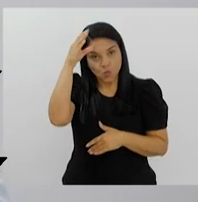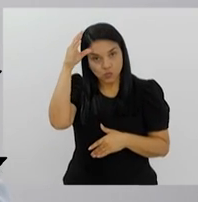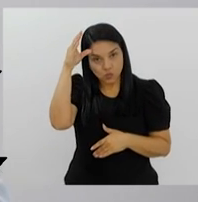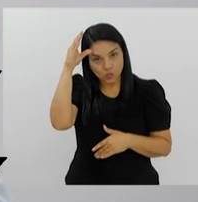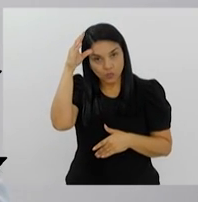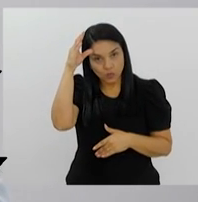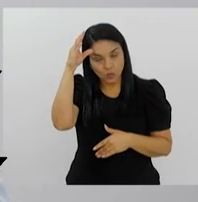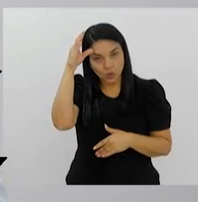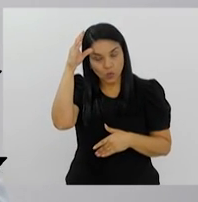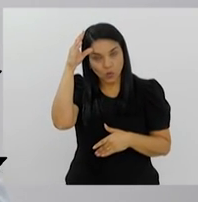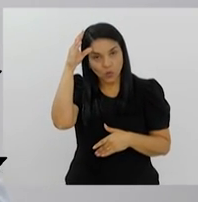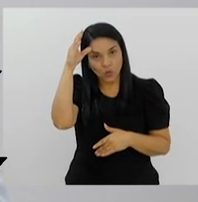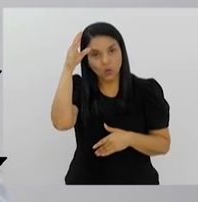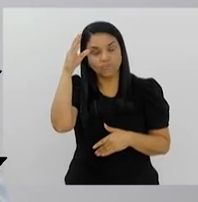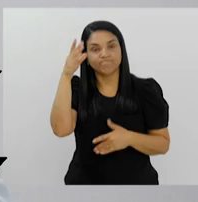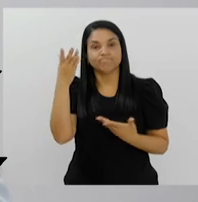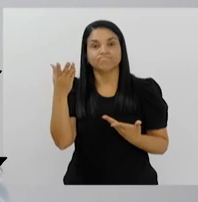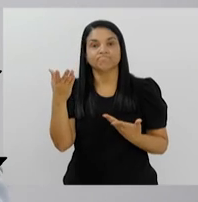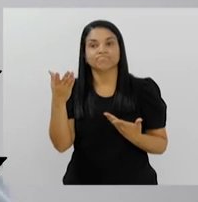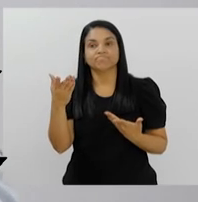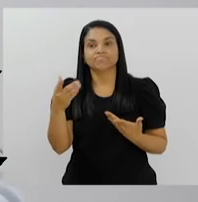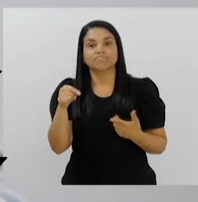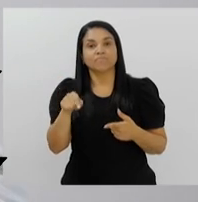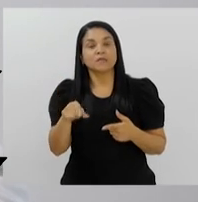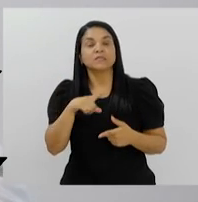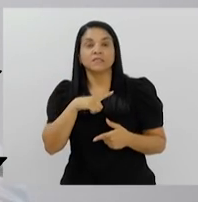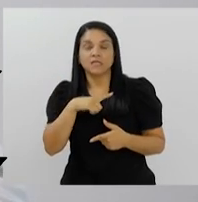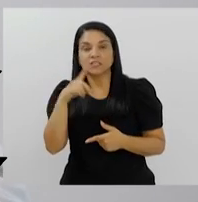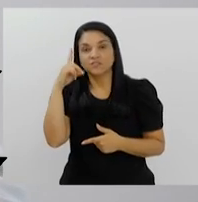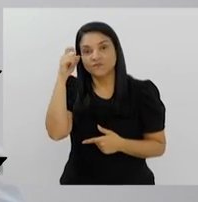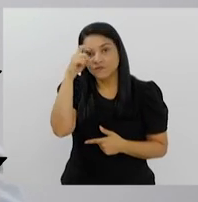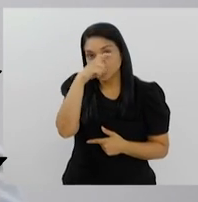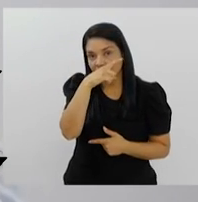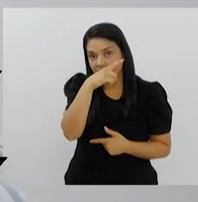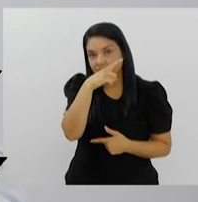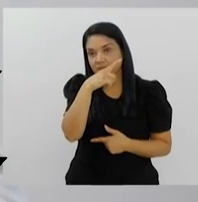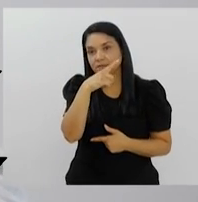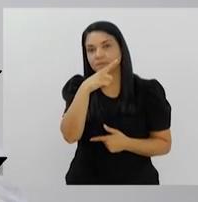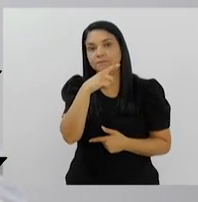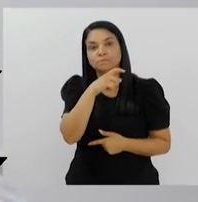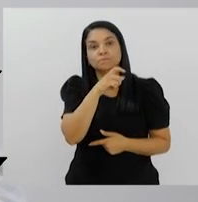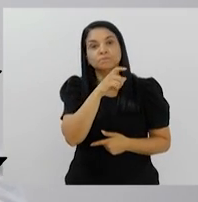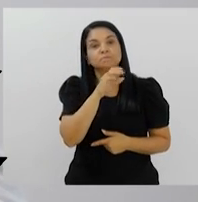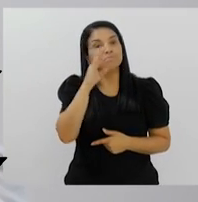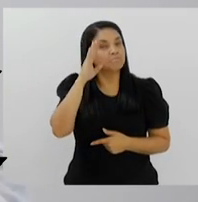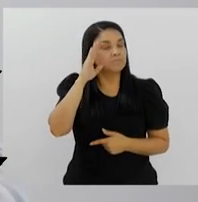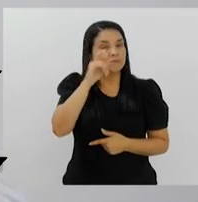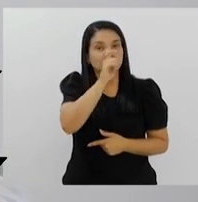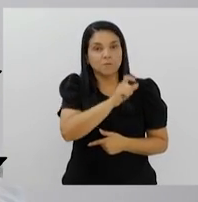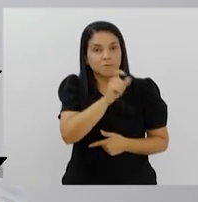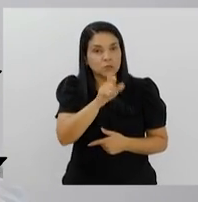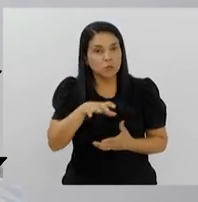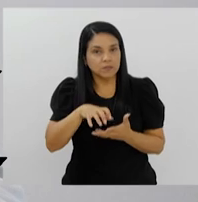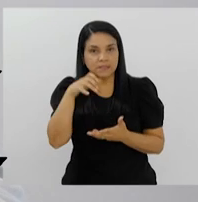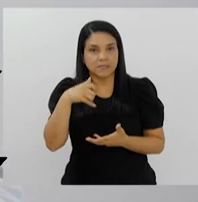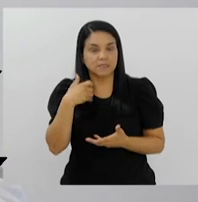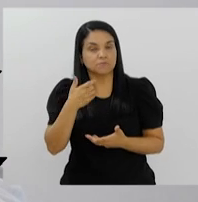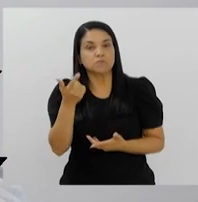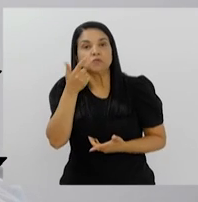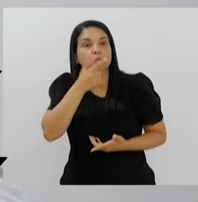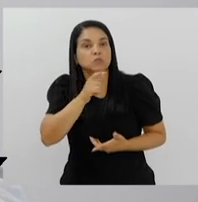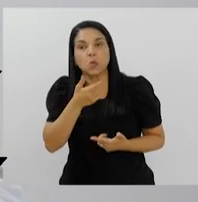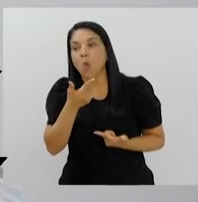umais fal ele tá tendo dificuldade Principalmente as pessoas idosas de conseguirem outro plano de